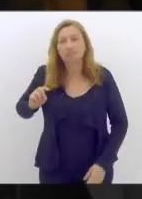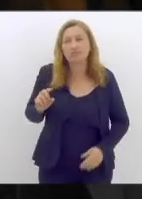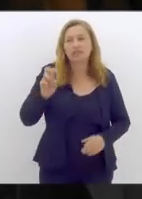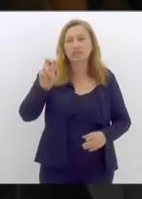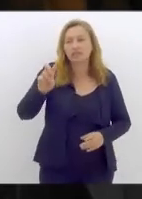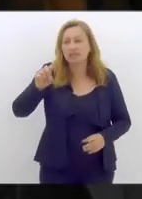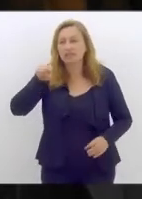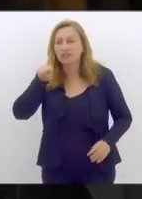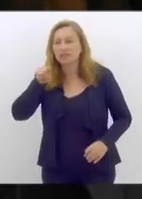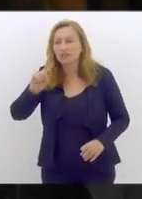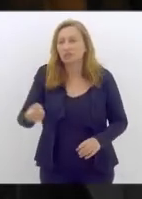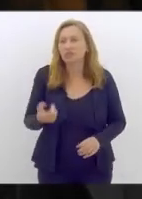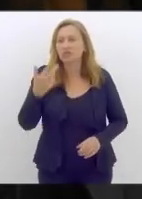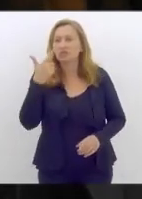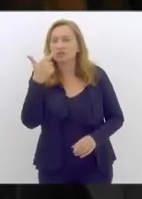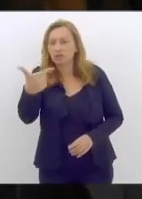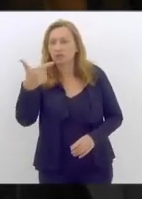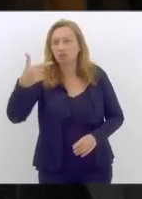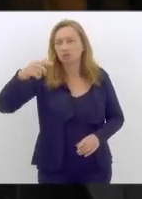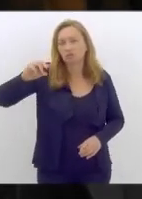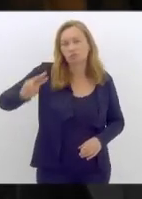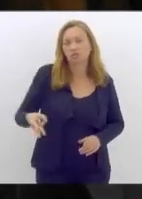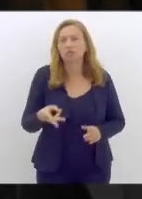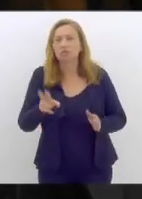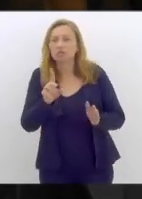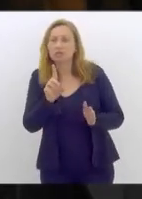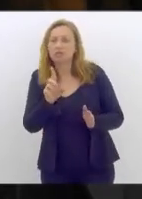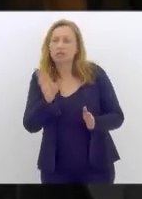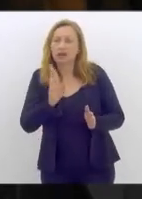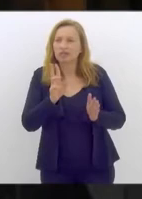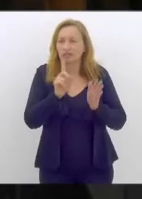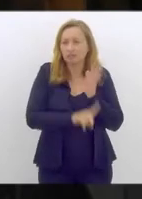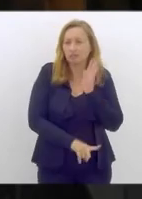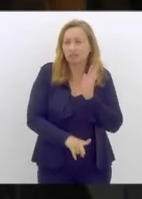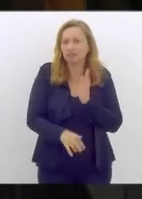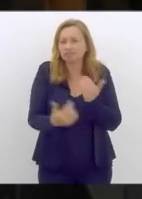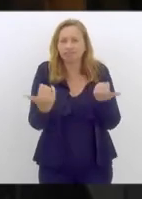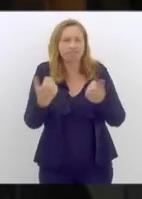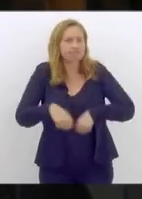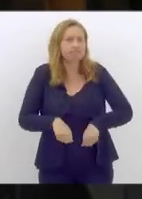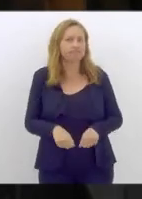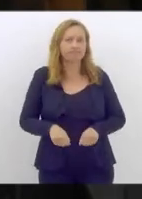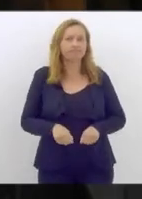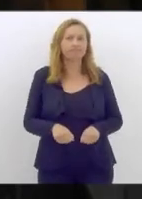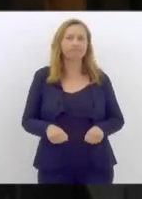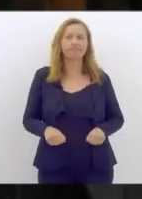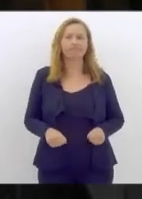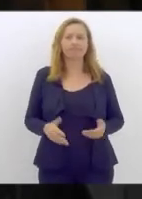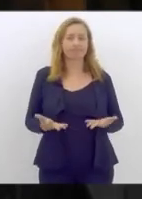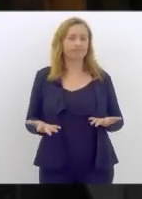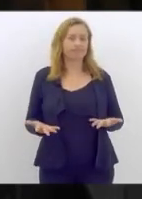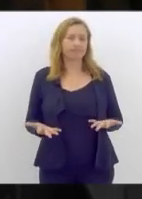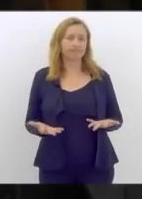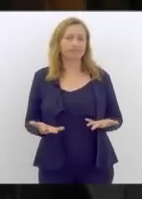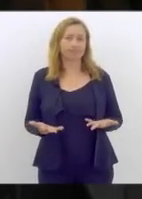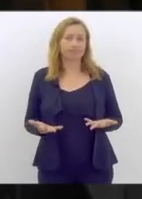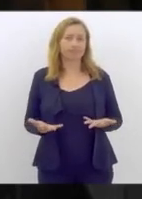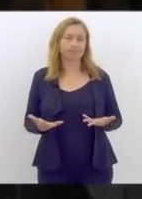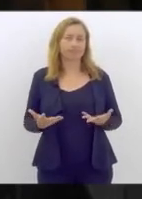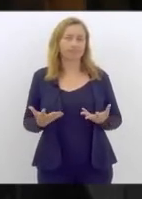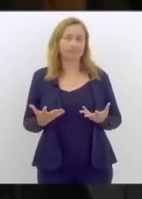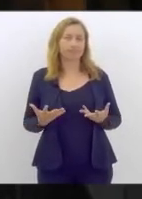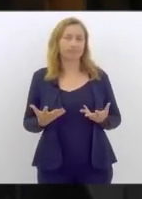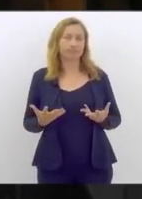5,2 bilhões de reais a menos não precisa ser muito perspicaz para concluir